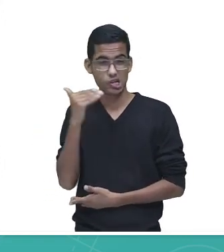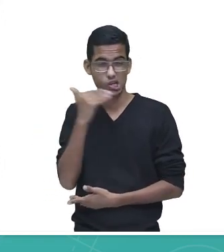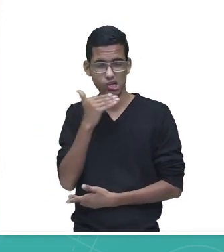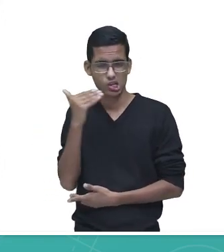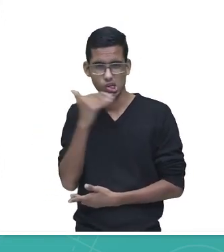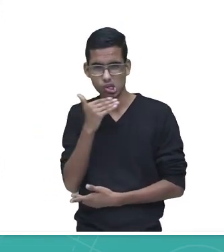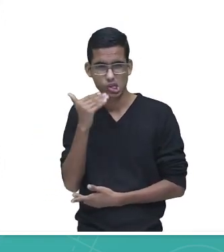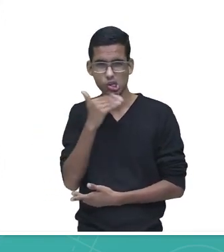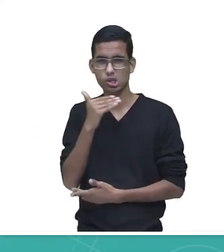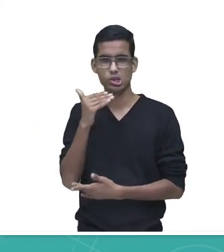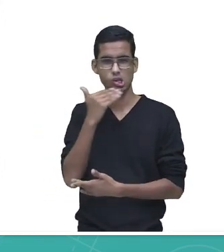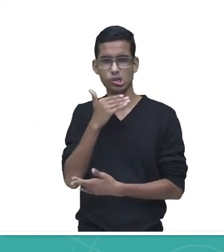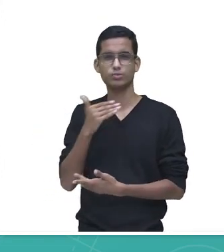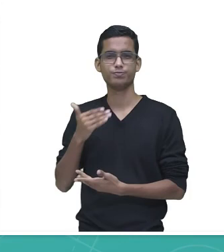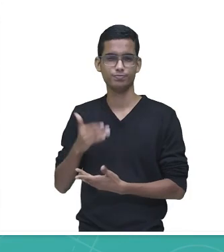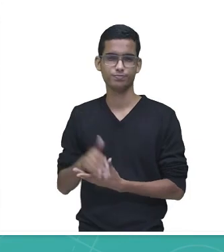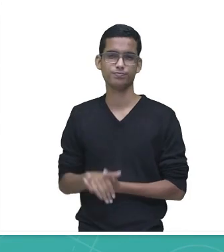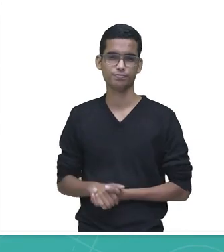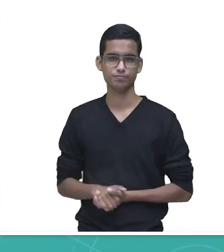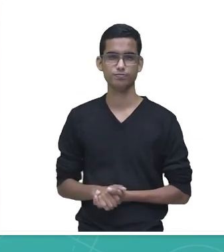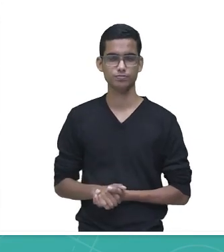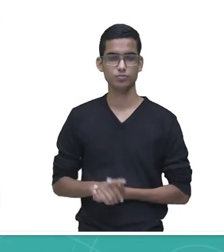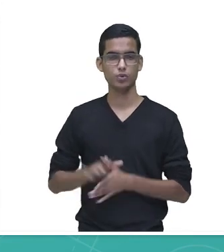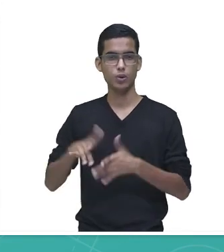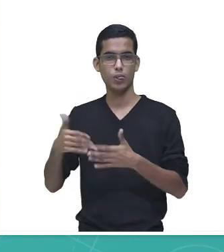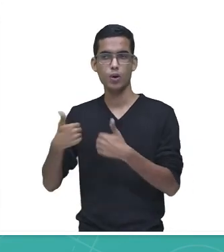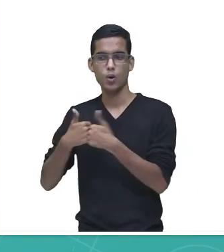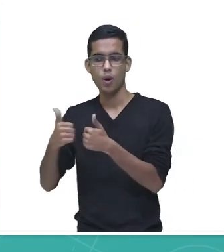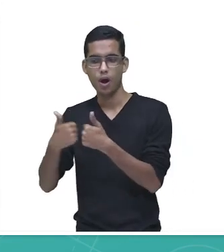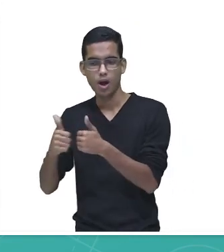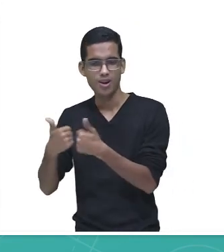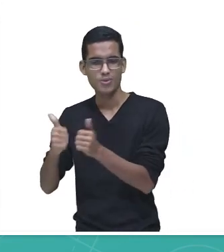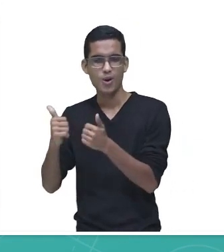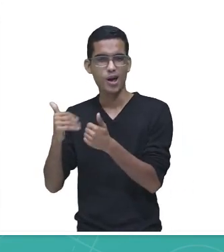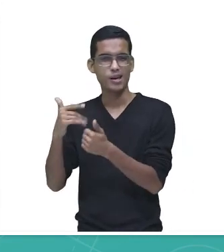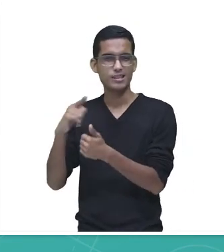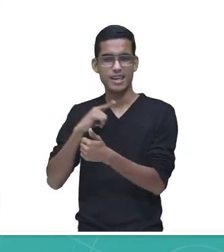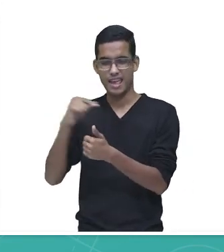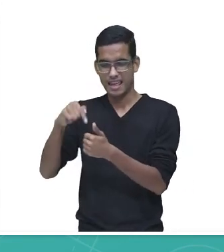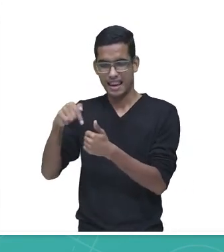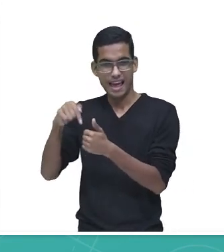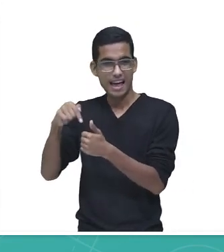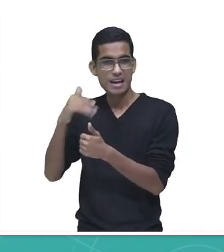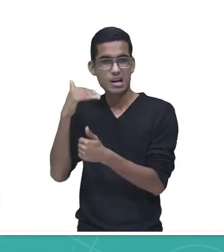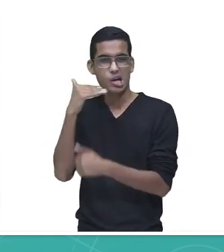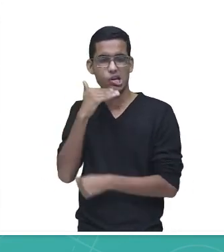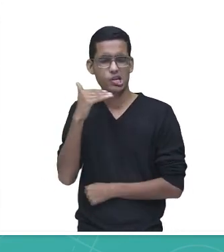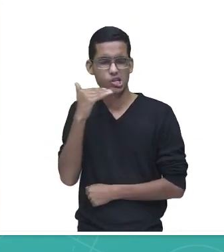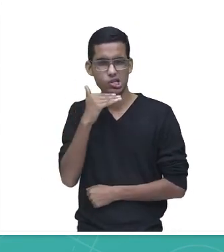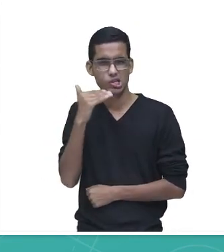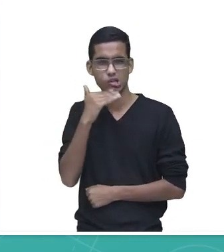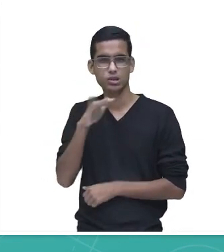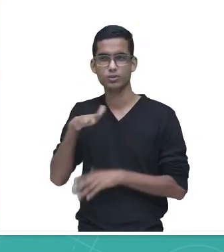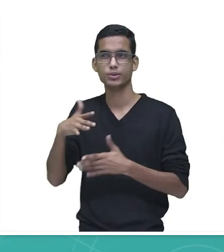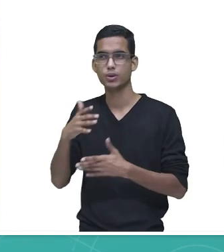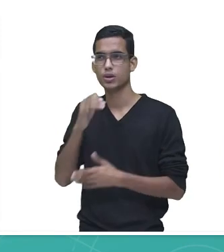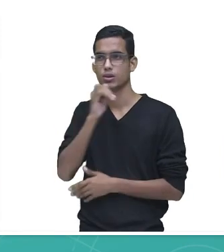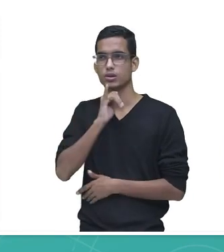ineficaz, né? Às vezes, quando oferecem transporte, é um transporte de péssima qualidade. Quando oferecem acesso